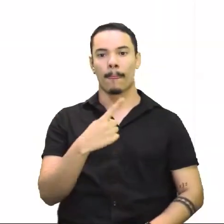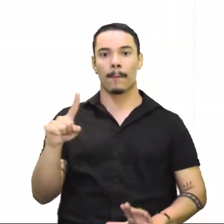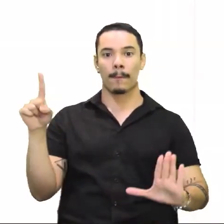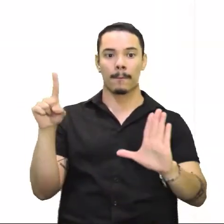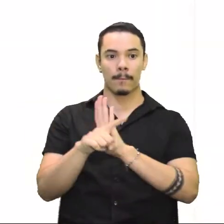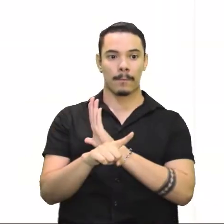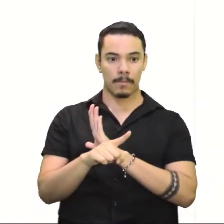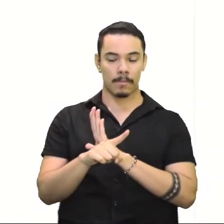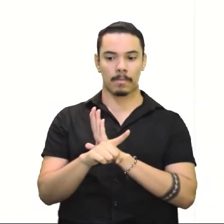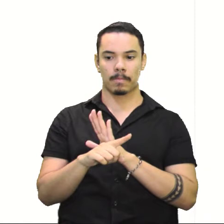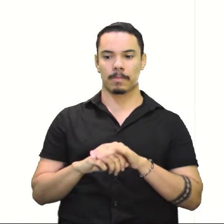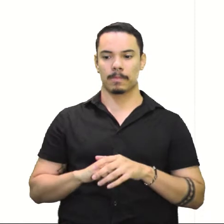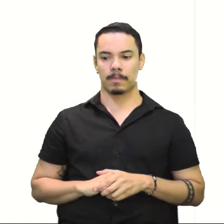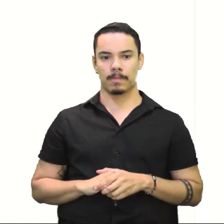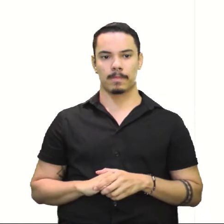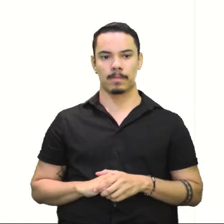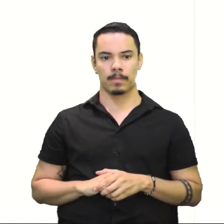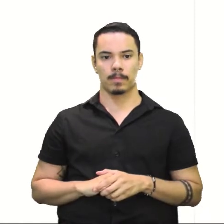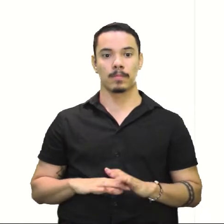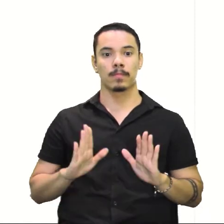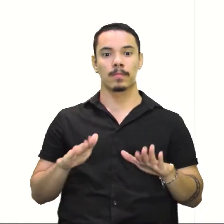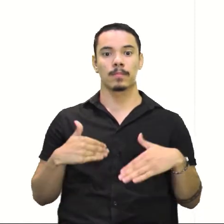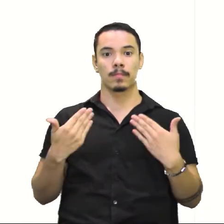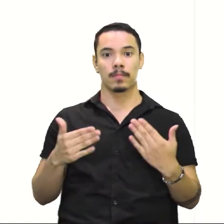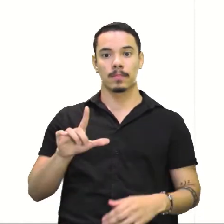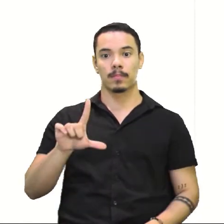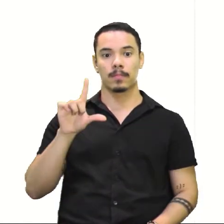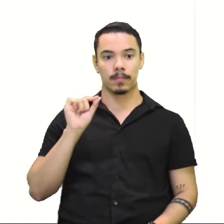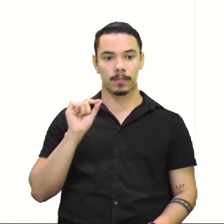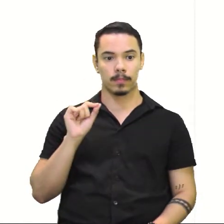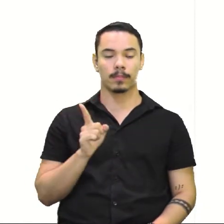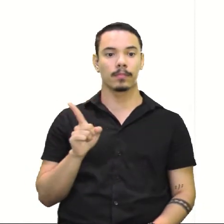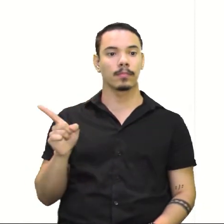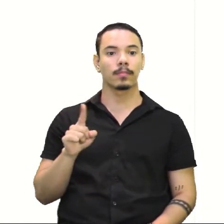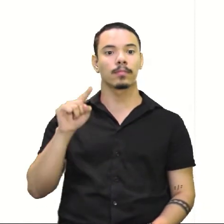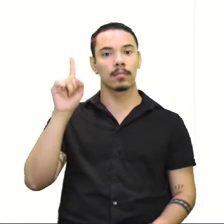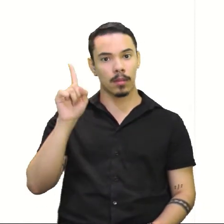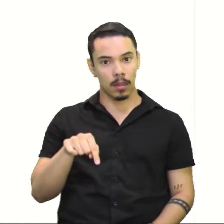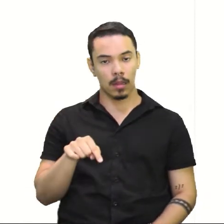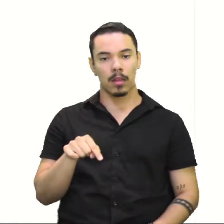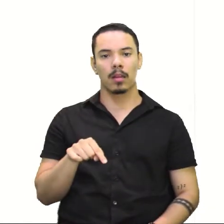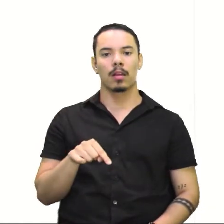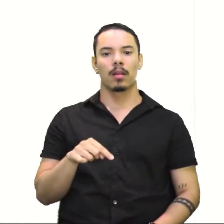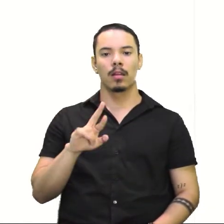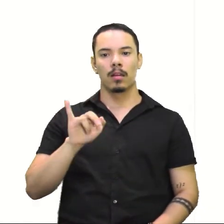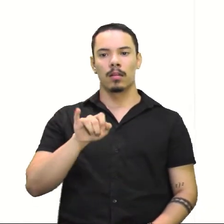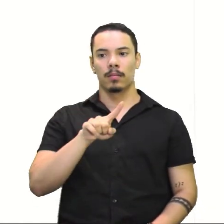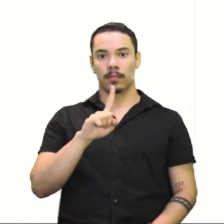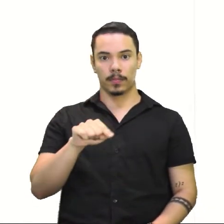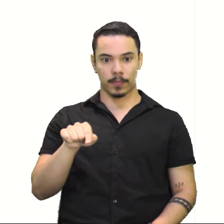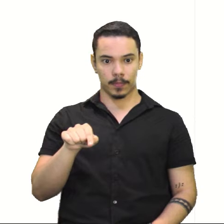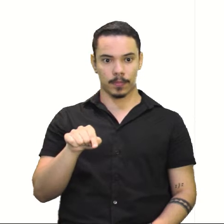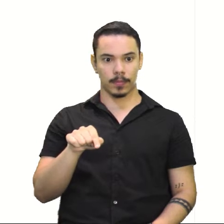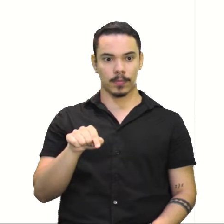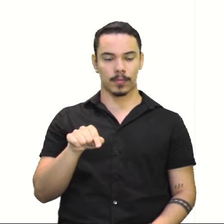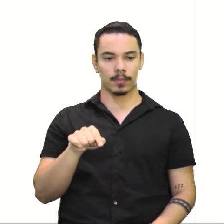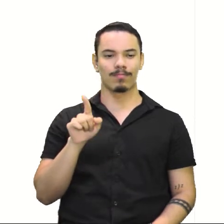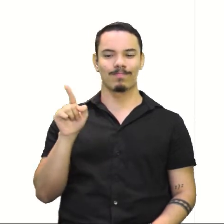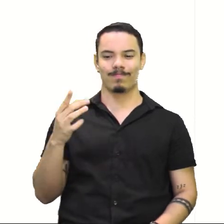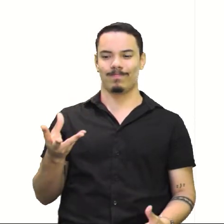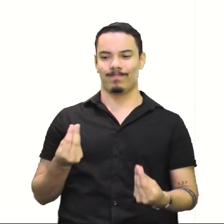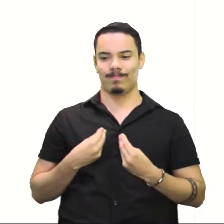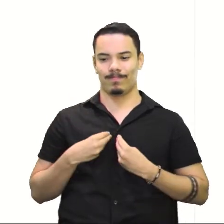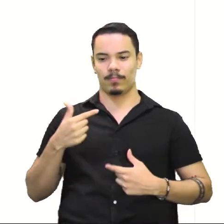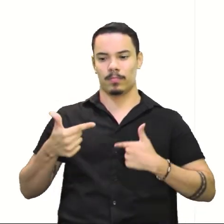hoje, a pergunta de número 5. Qual das opções abaixo é uma raiz do polinômio? Essa daqui é trabalhosa, tá? Porque